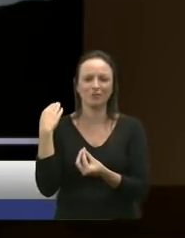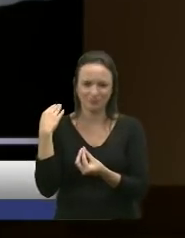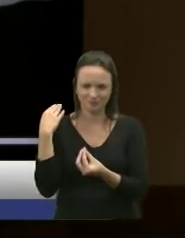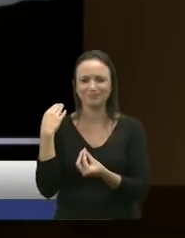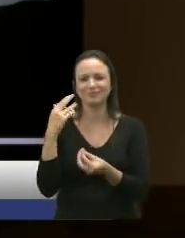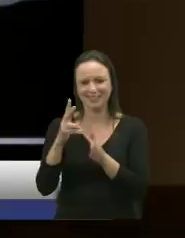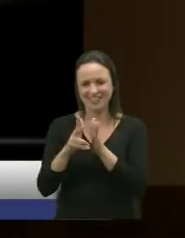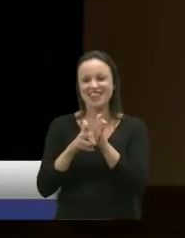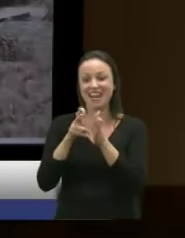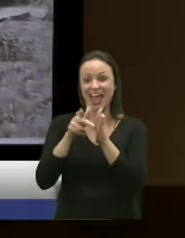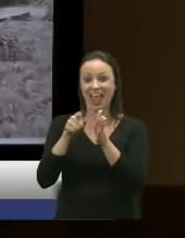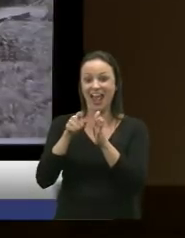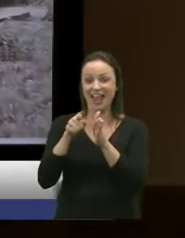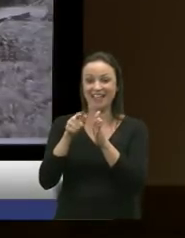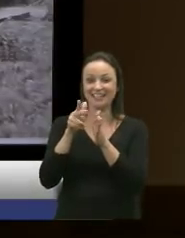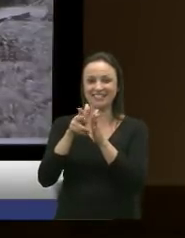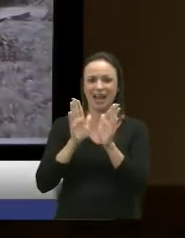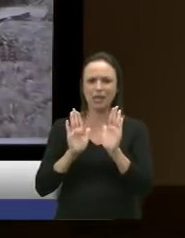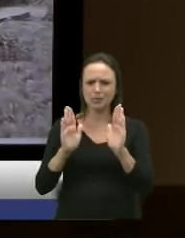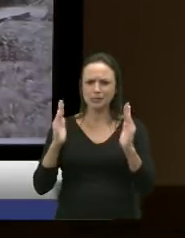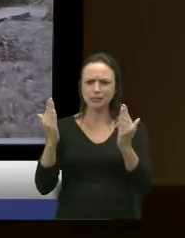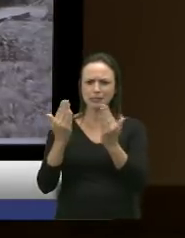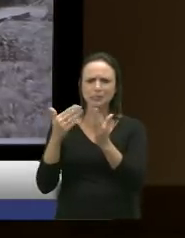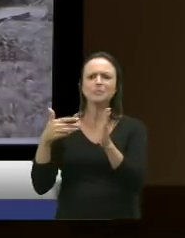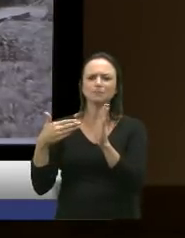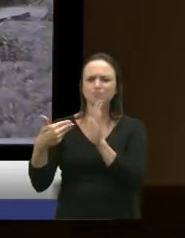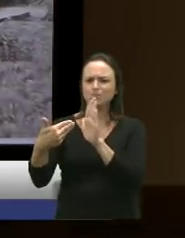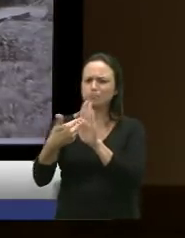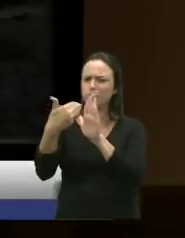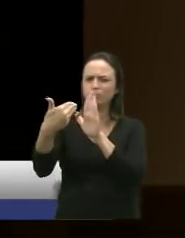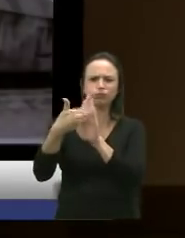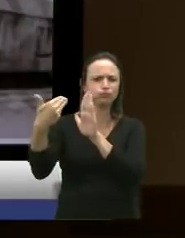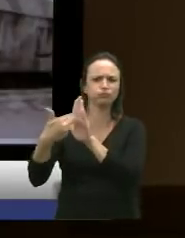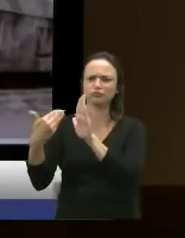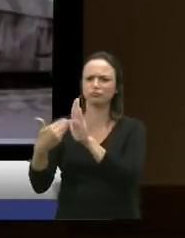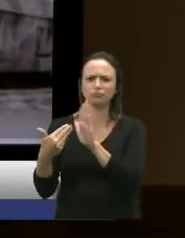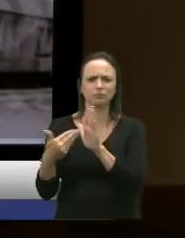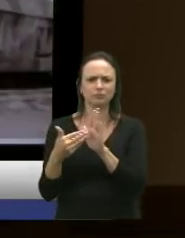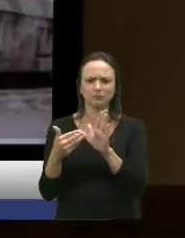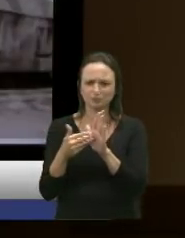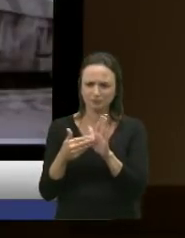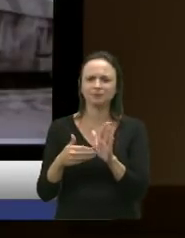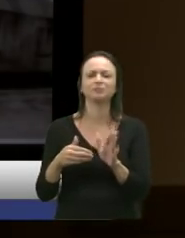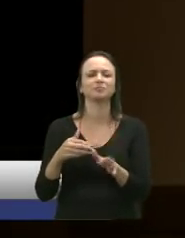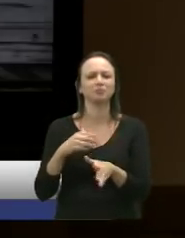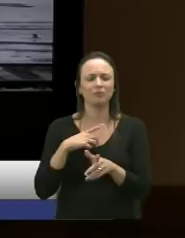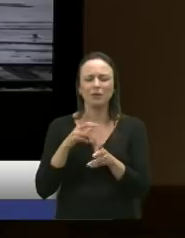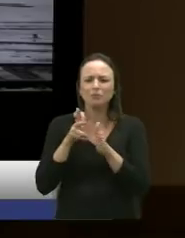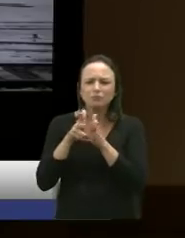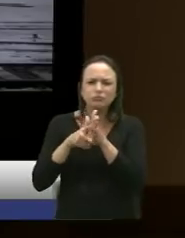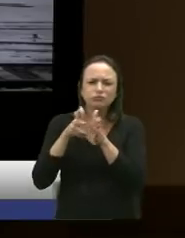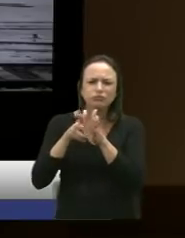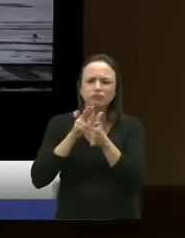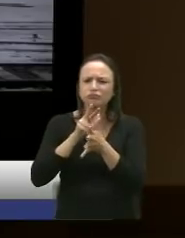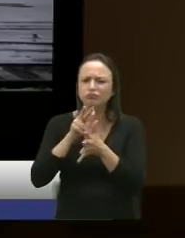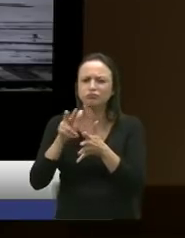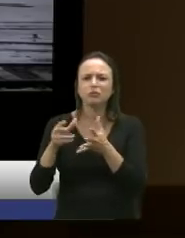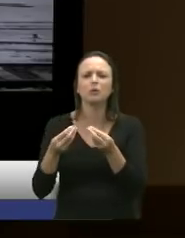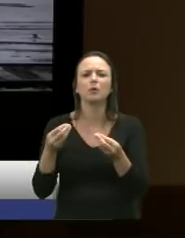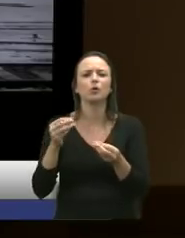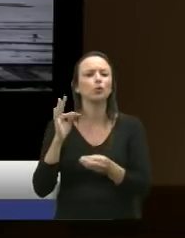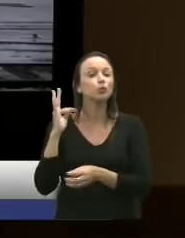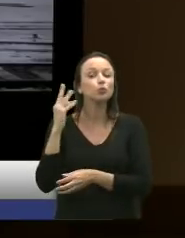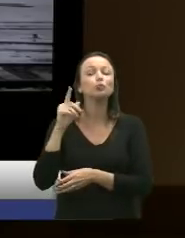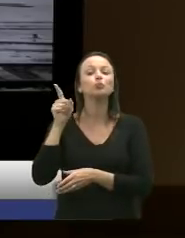trens blindados. Nós fizemos um total de 6 trens blindados. tudo por São